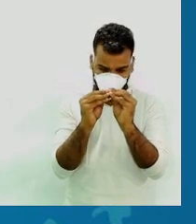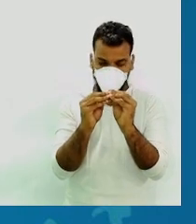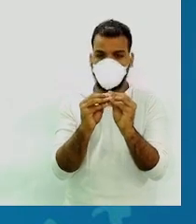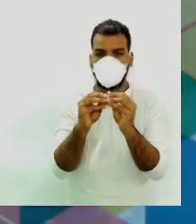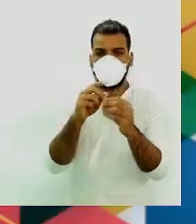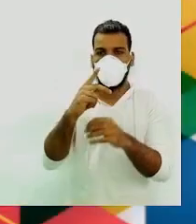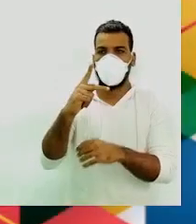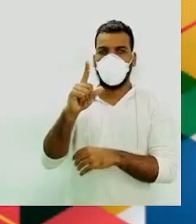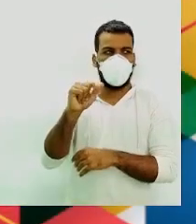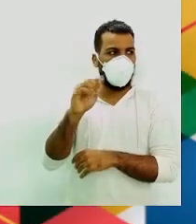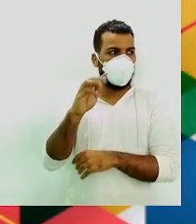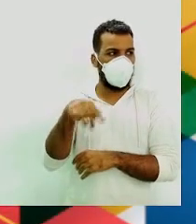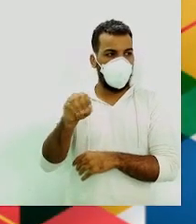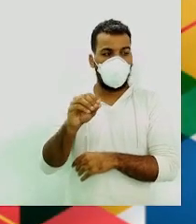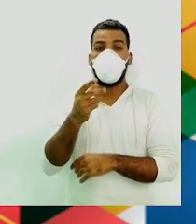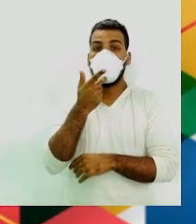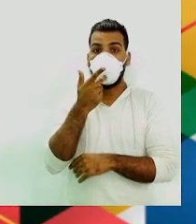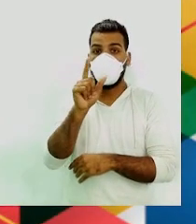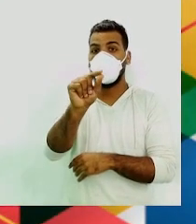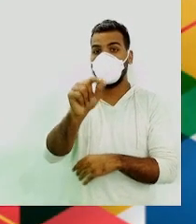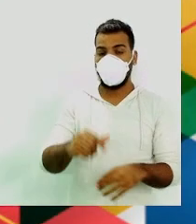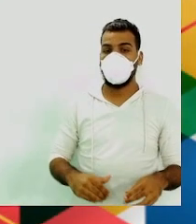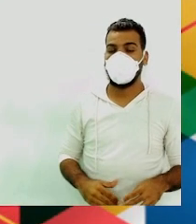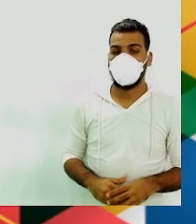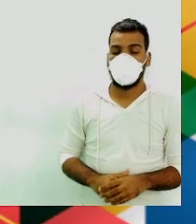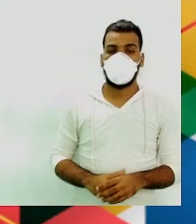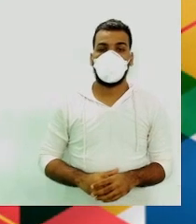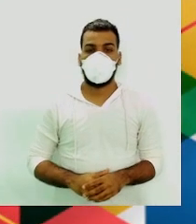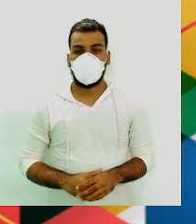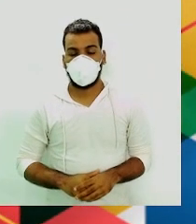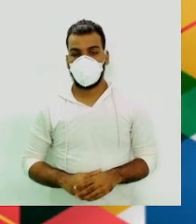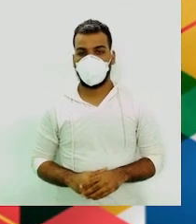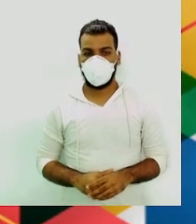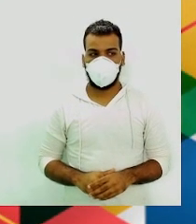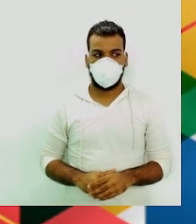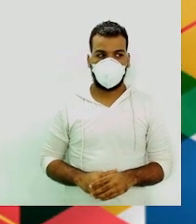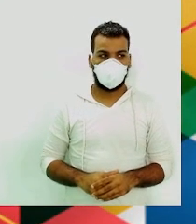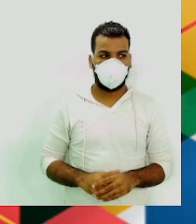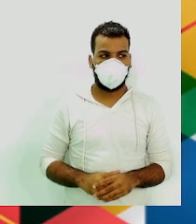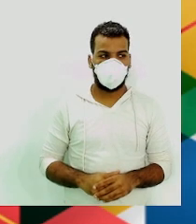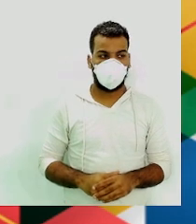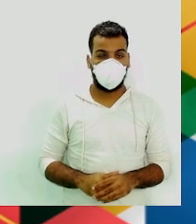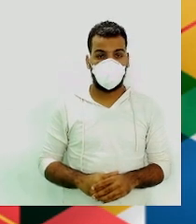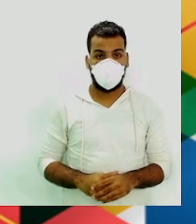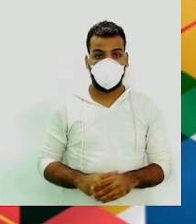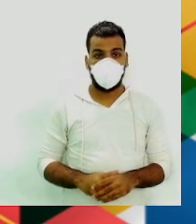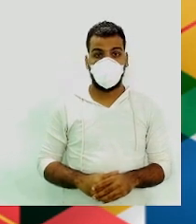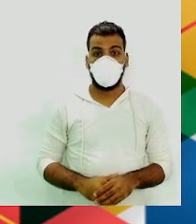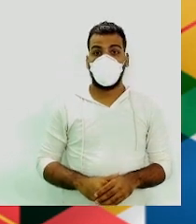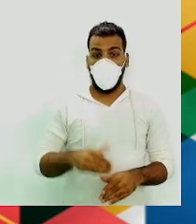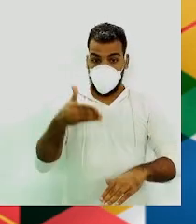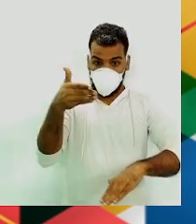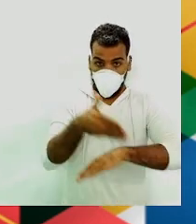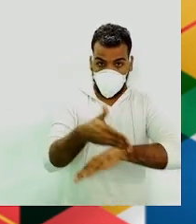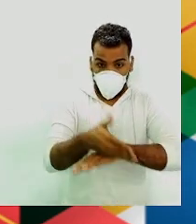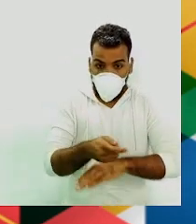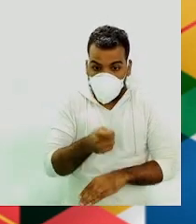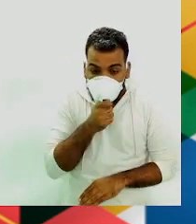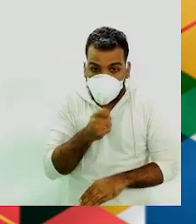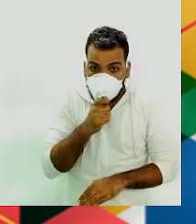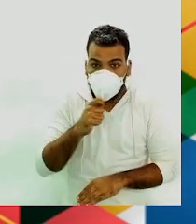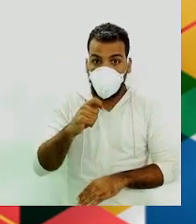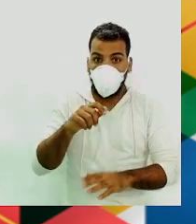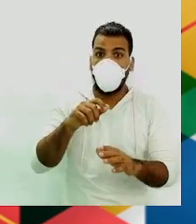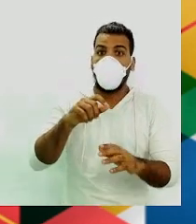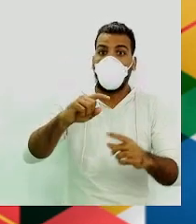amigo Platão. Veja o que ele diz. O preço a pagar pela tua não participação na